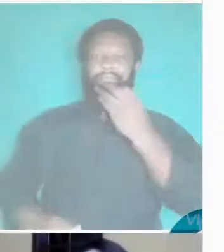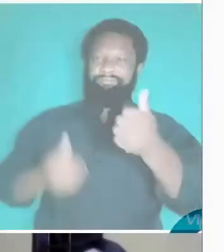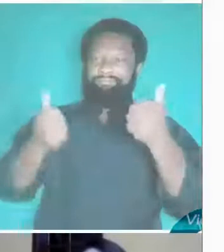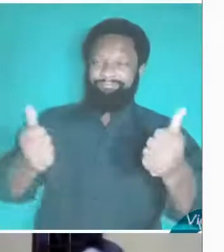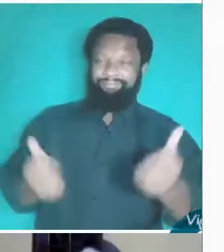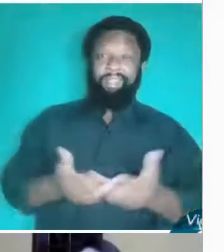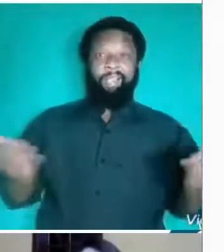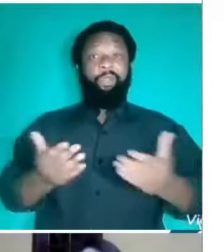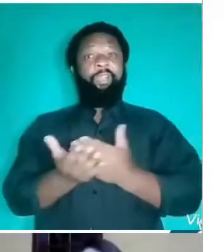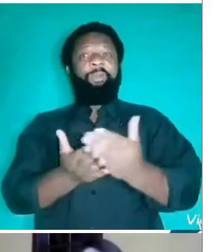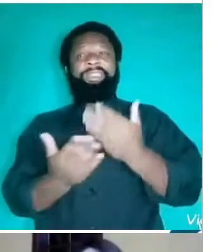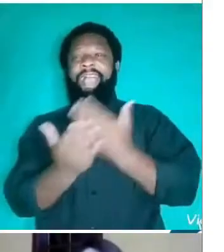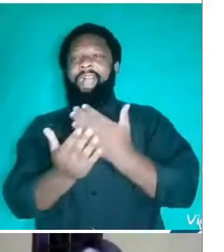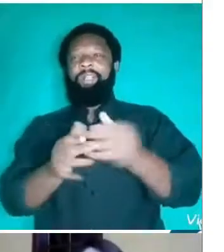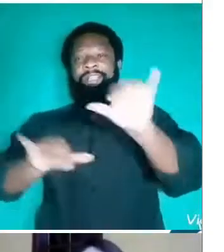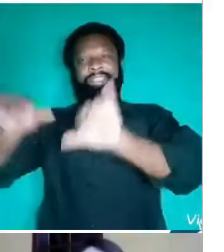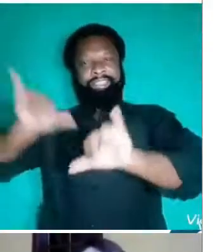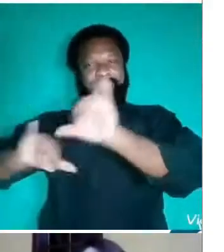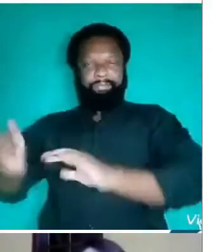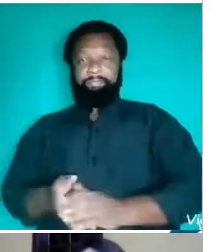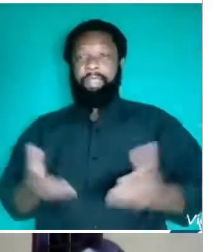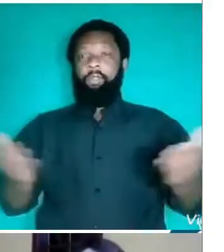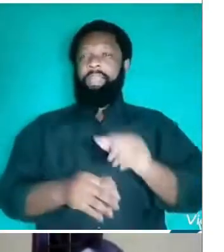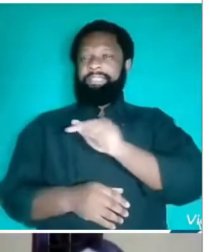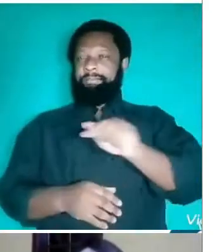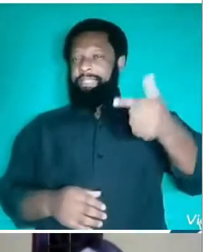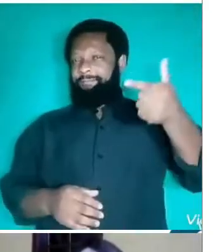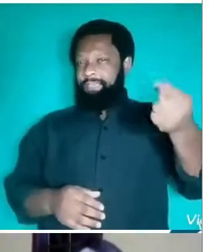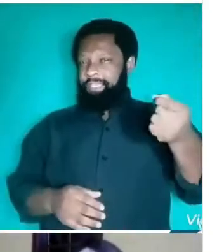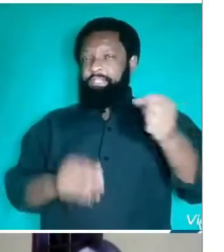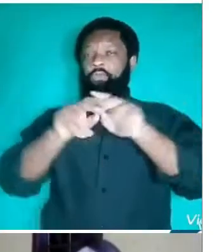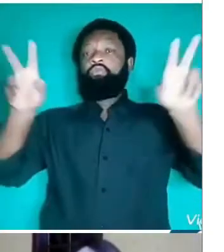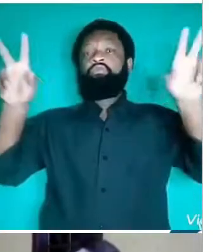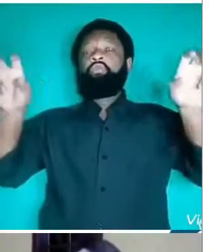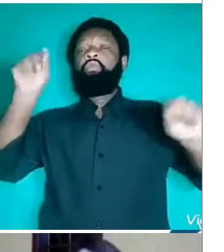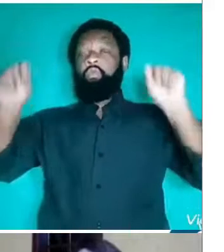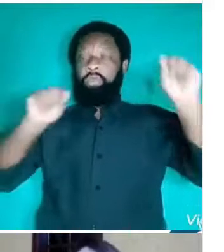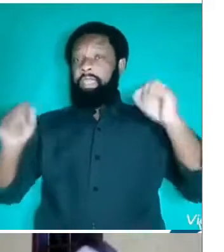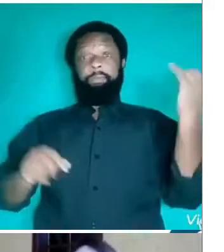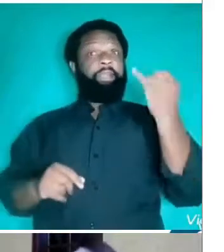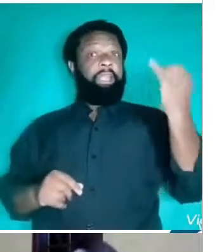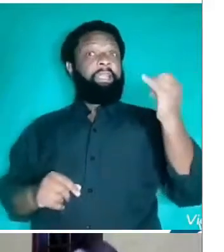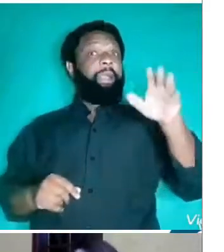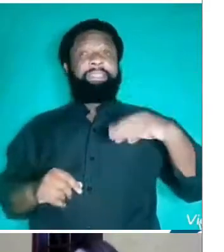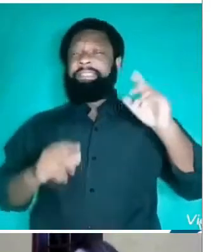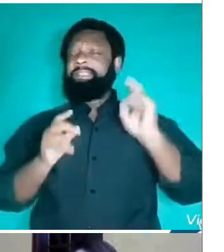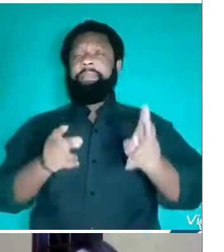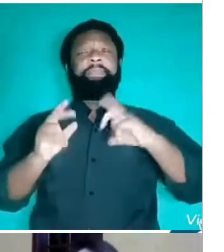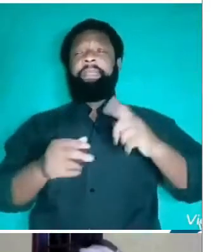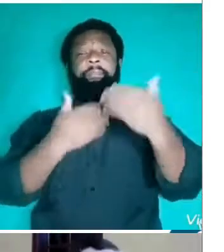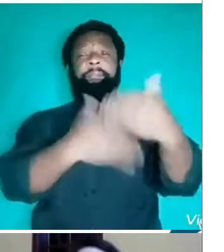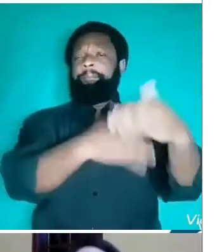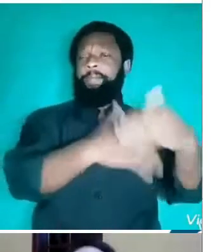Olá, alunos PVS, vamos para mais uma aula de Química. Nessa semana 20, a gente vai começar um assunto muito importante, bastante